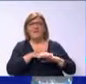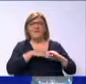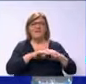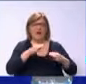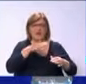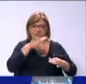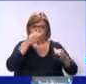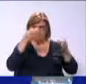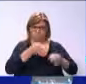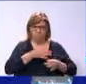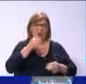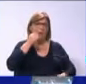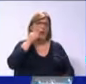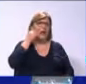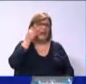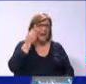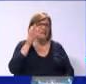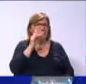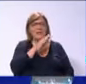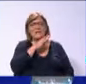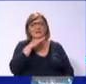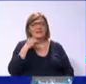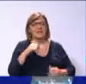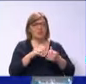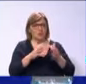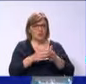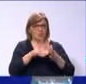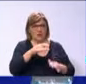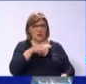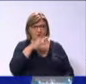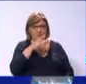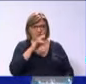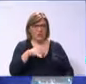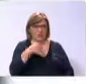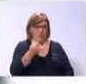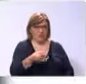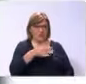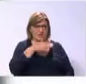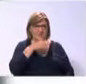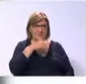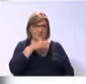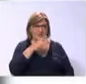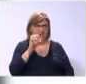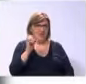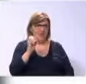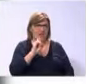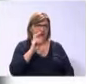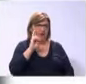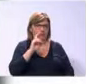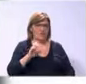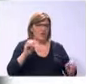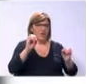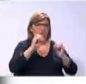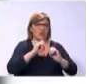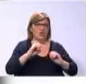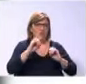afirmações graves e o mais engraçado do estudo é que depois daquilo que eu disse depois daquilo que ela afirmou não vi nenhum órgão